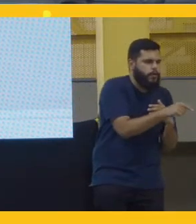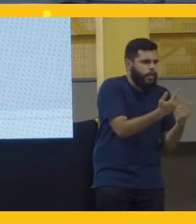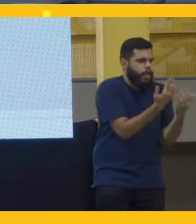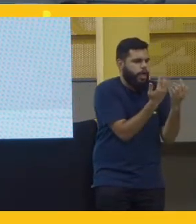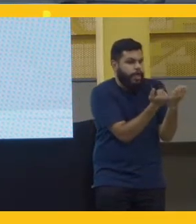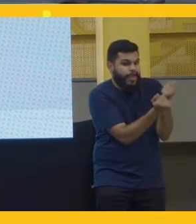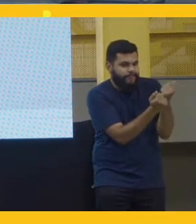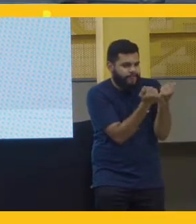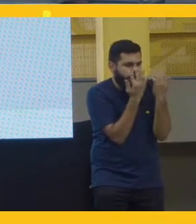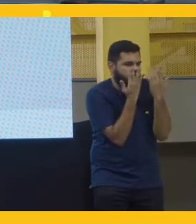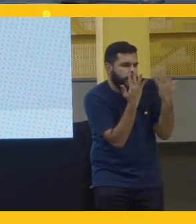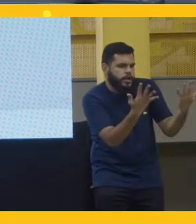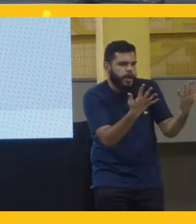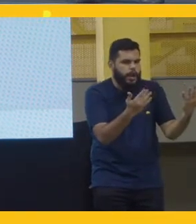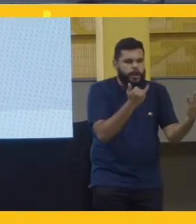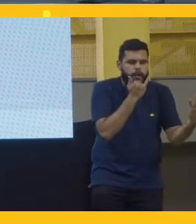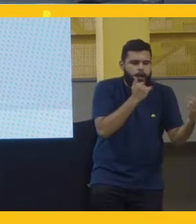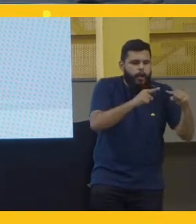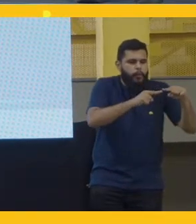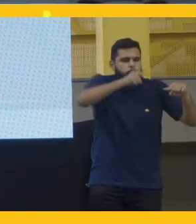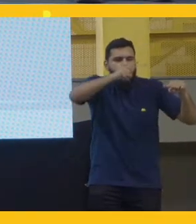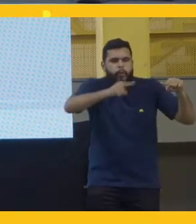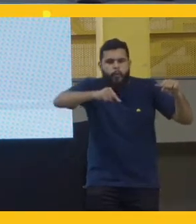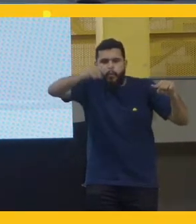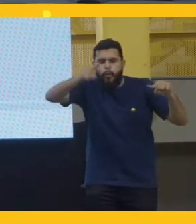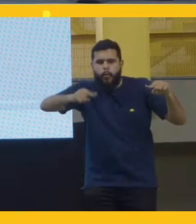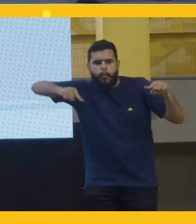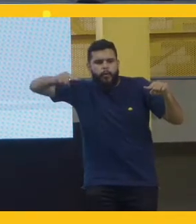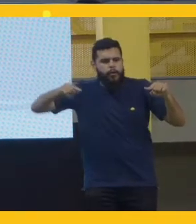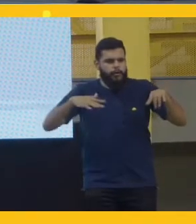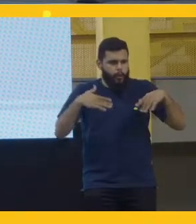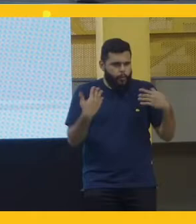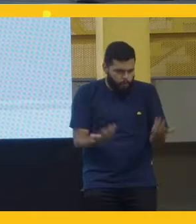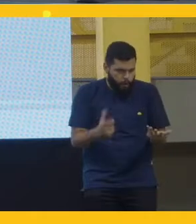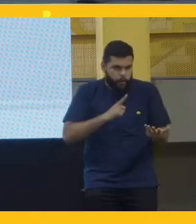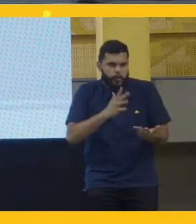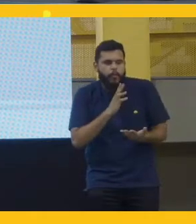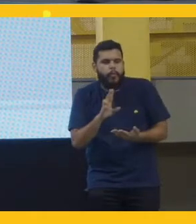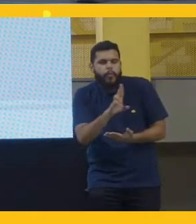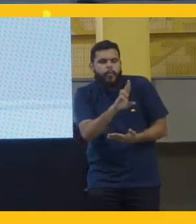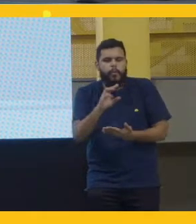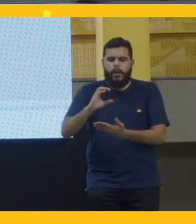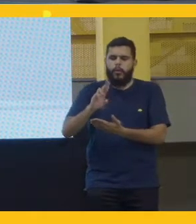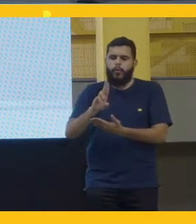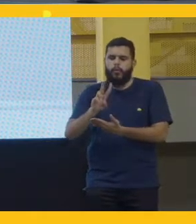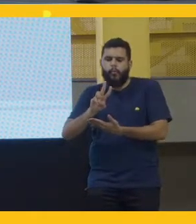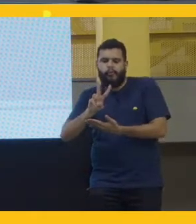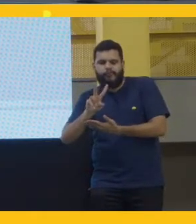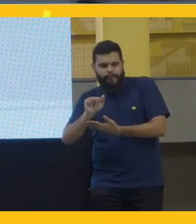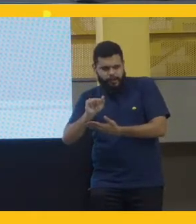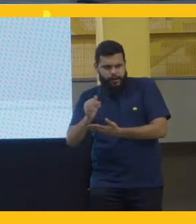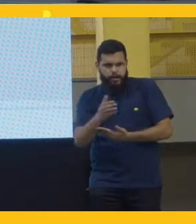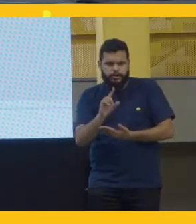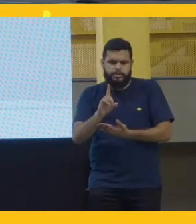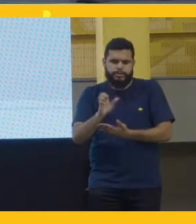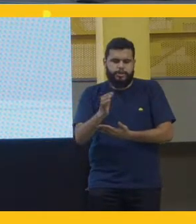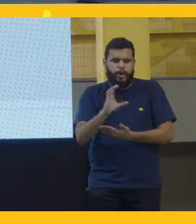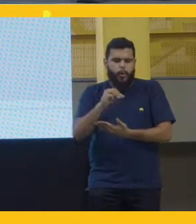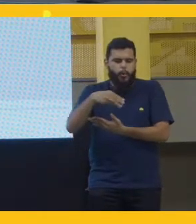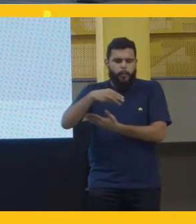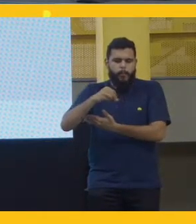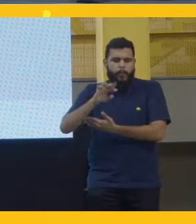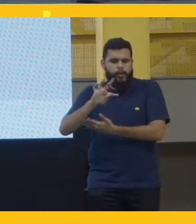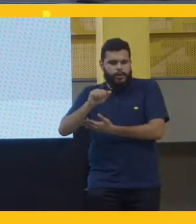e o comprimento de onda da radiação é conhecida como curva de comportamento espectral